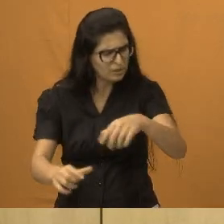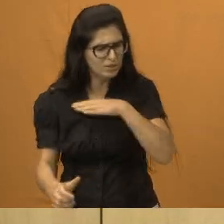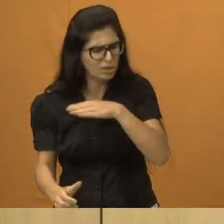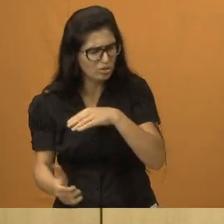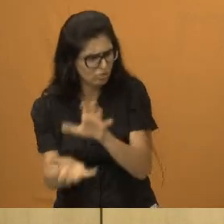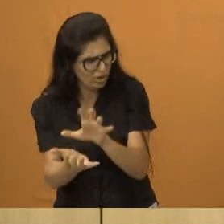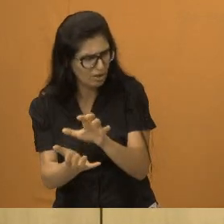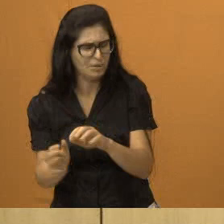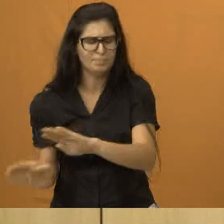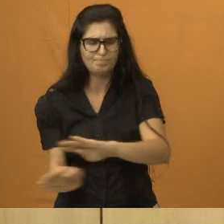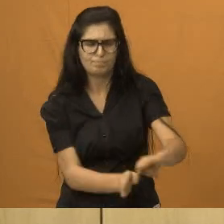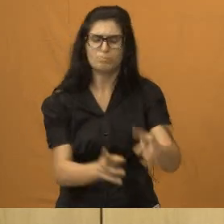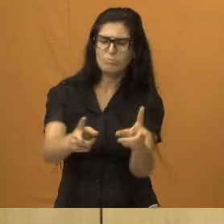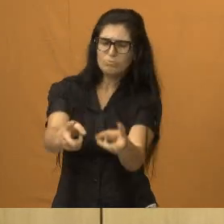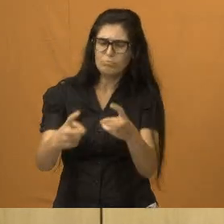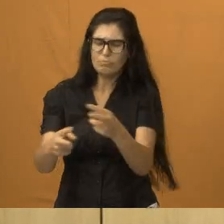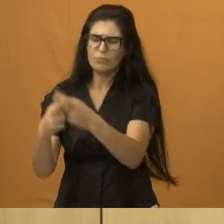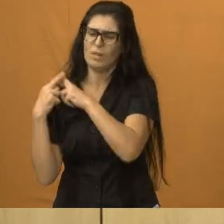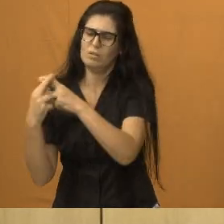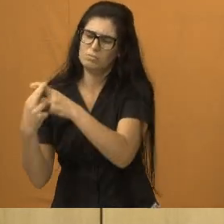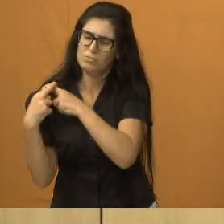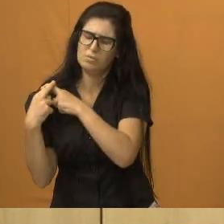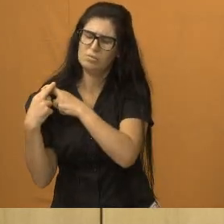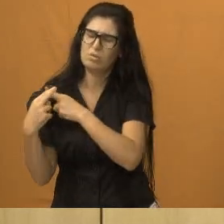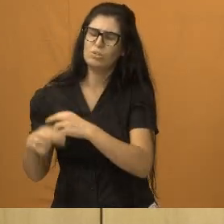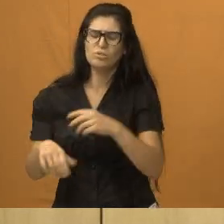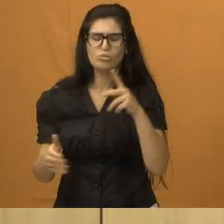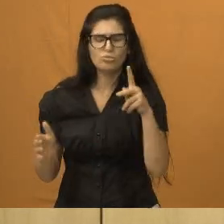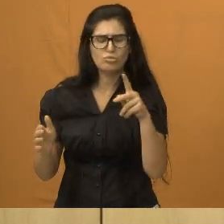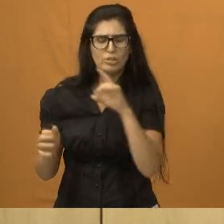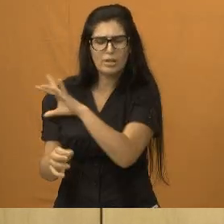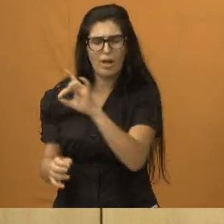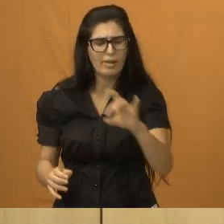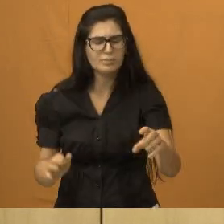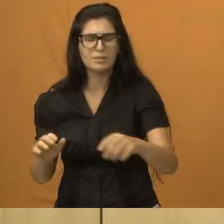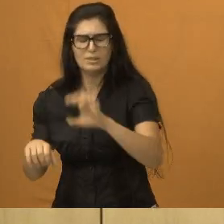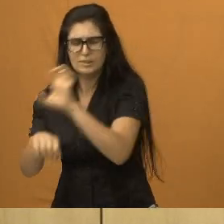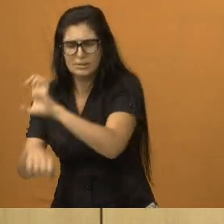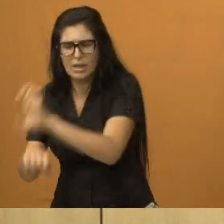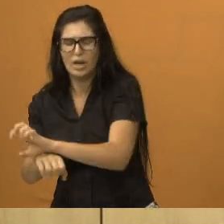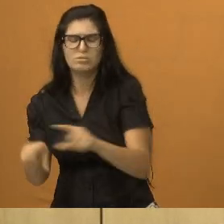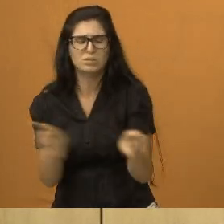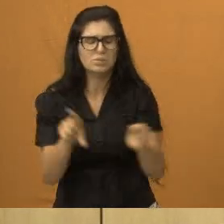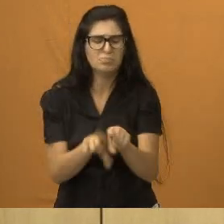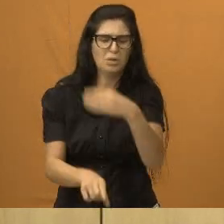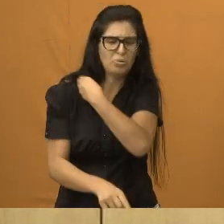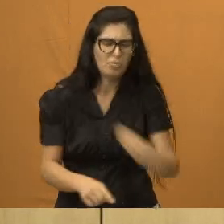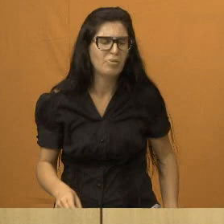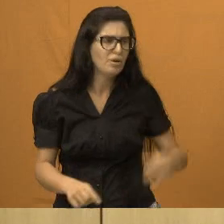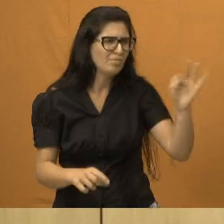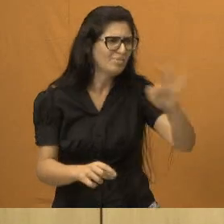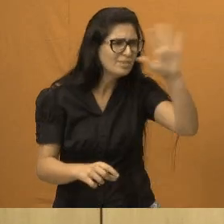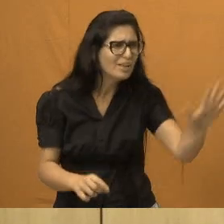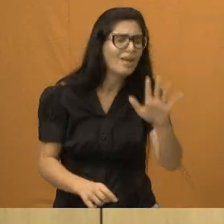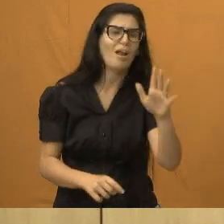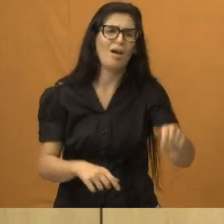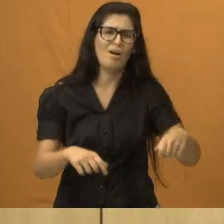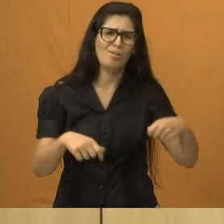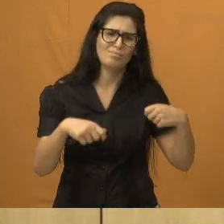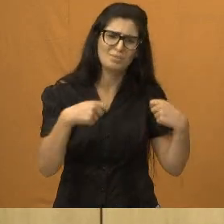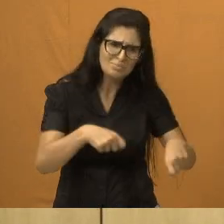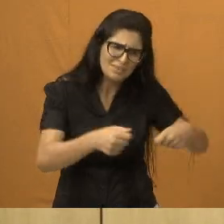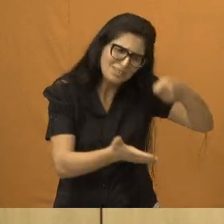as responsabilidades do Estado e também do governo federal, Exatamente. que não é cumprido. Então, daí quem sofre